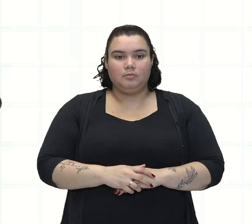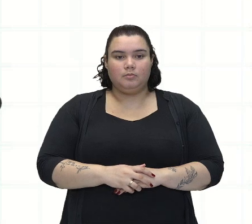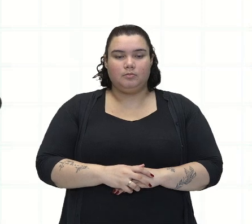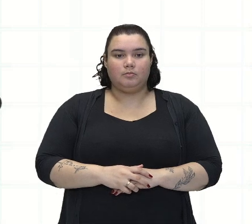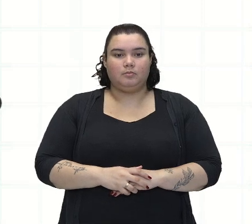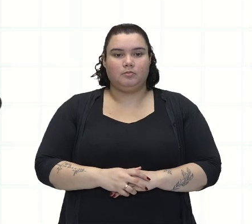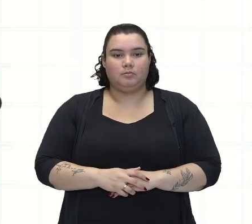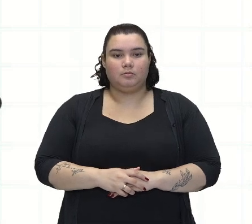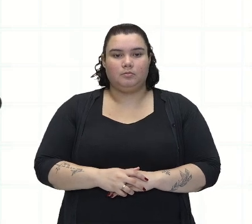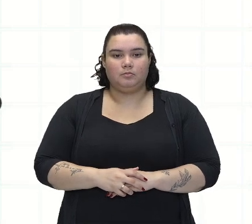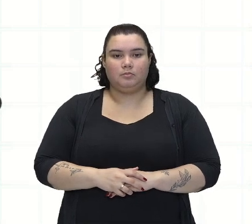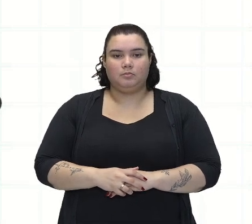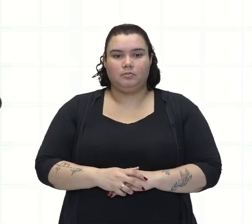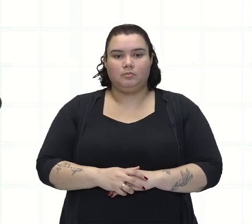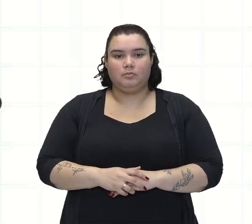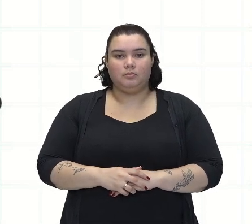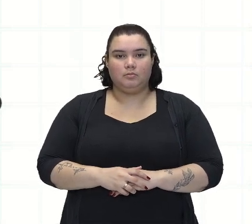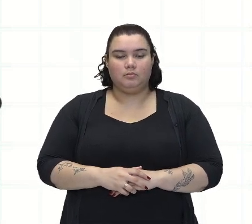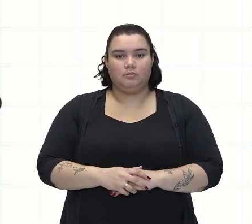tipo de texto